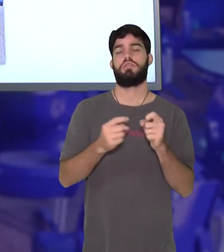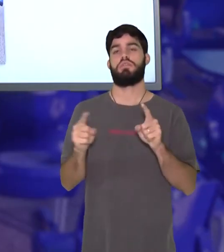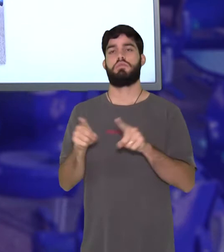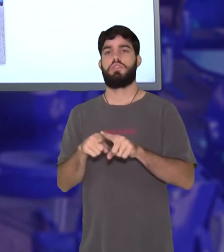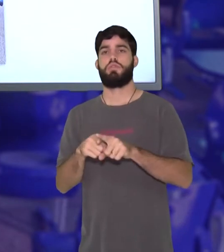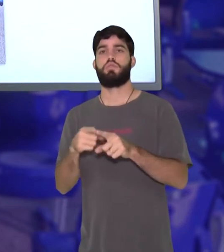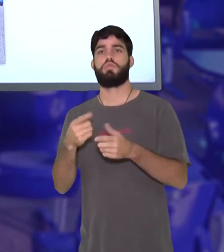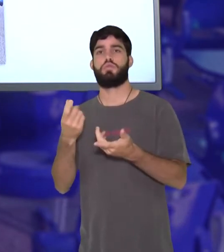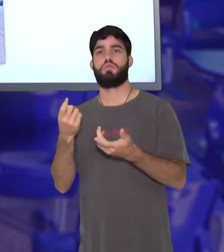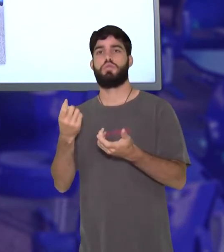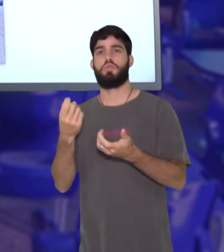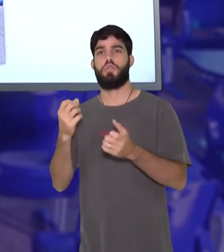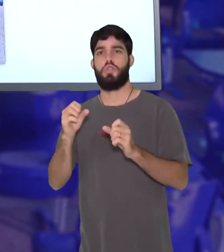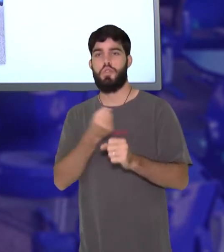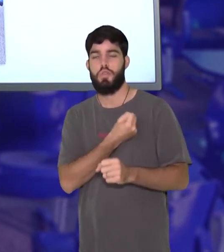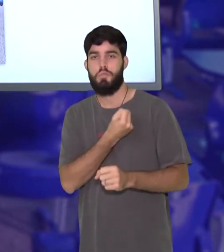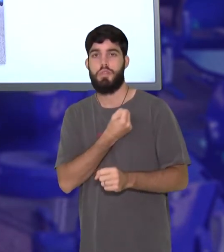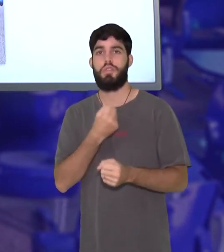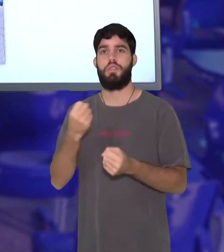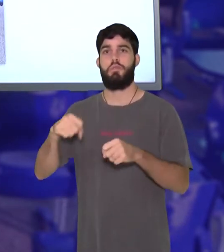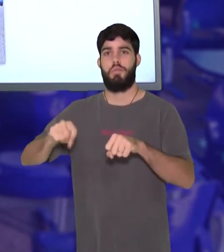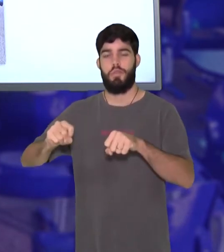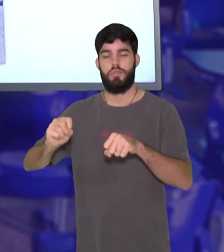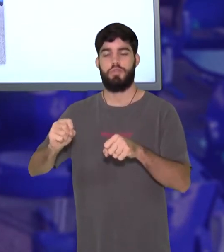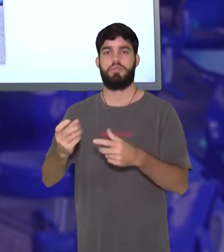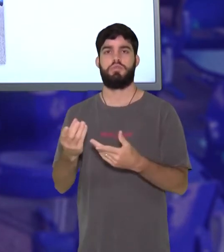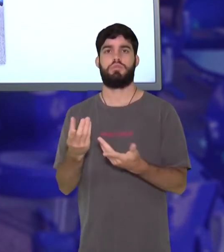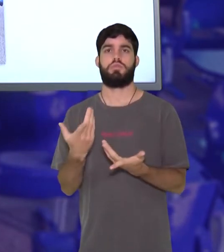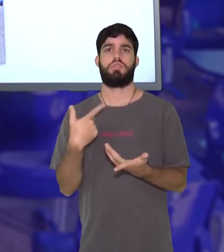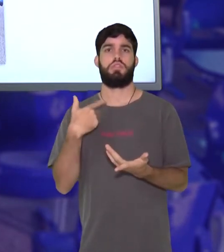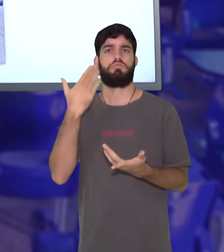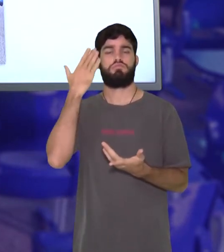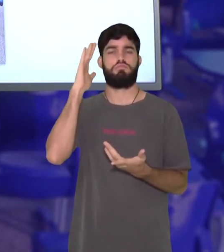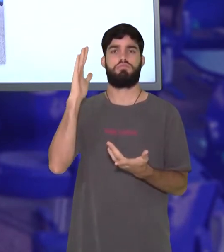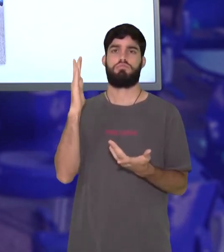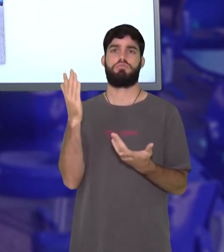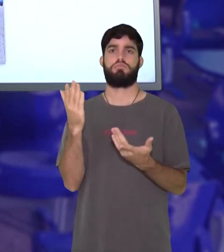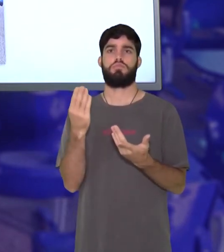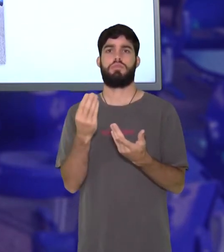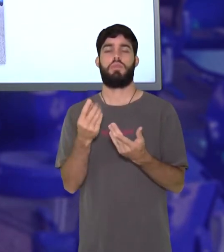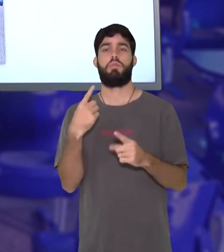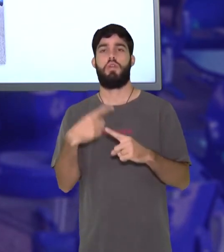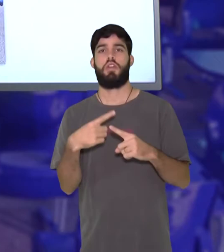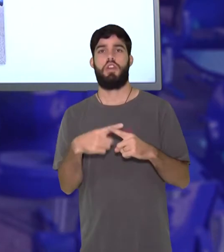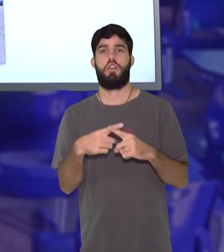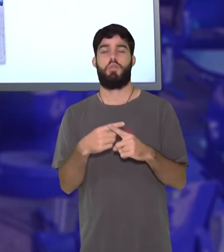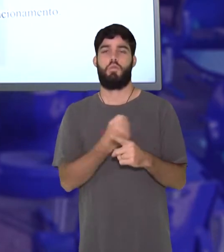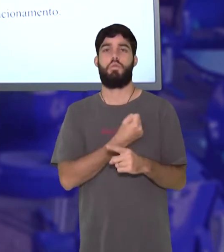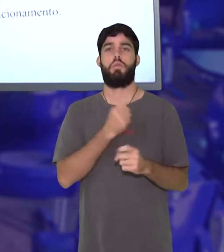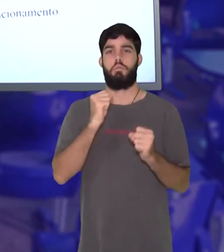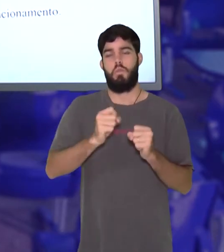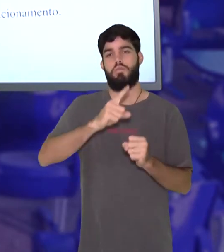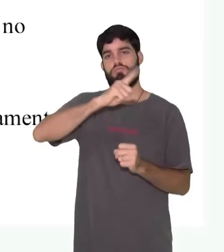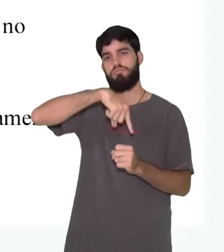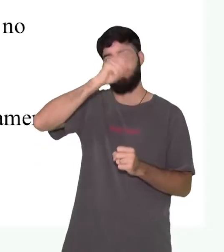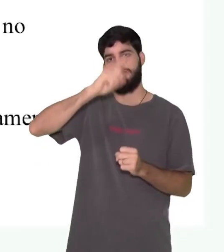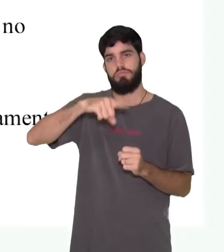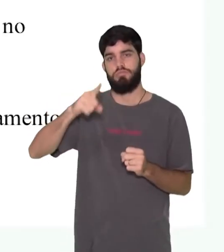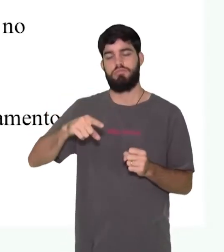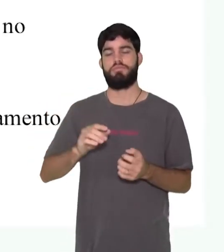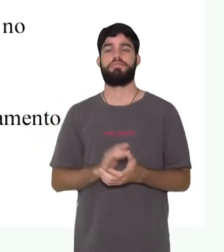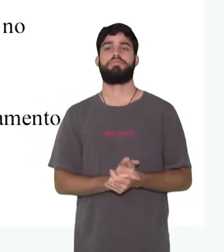que aqui não foi determinado o valor específico para a quantidade de carros e motos pois esse valores podem ser variados